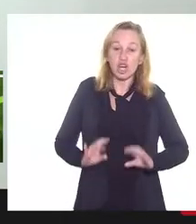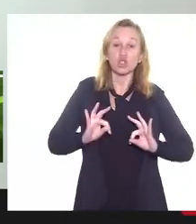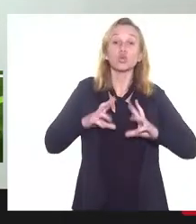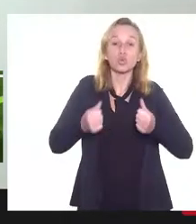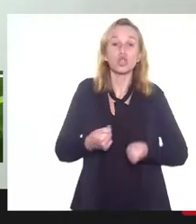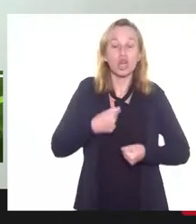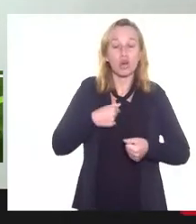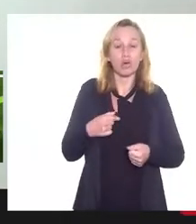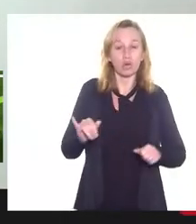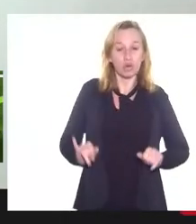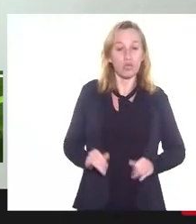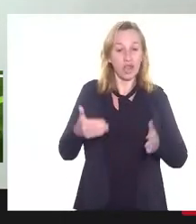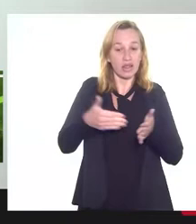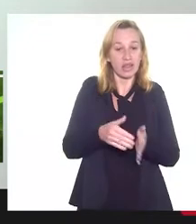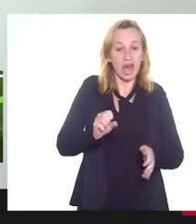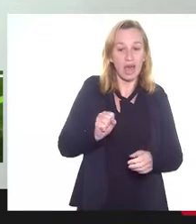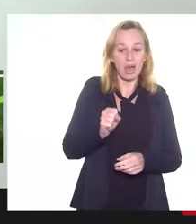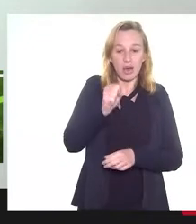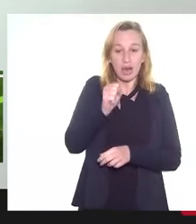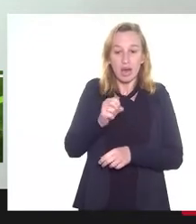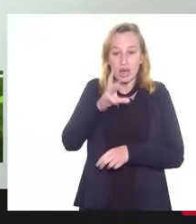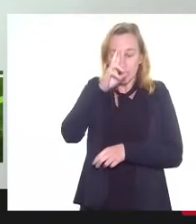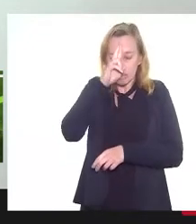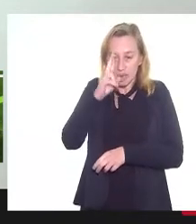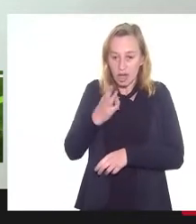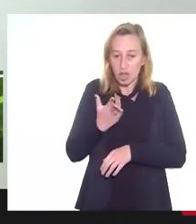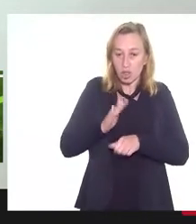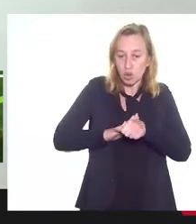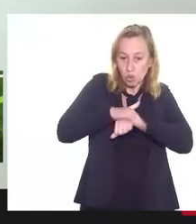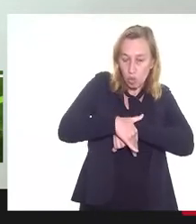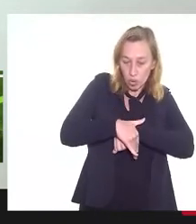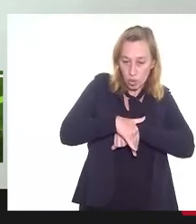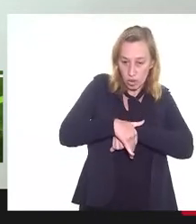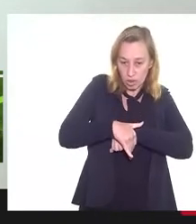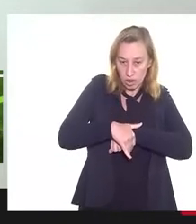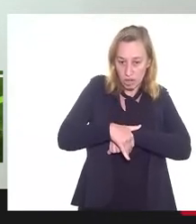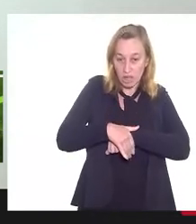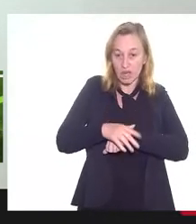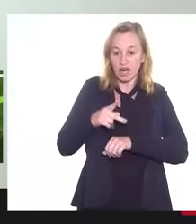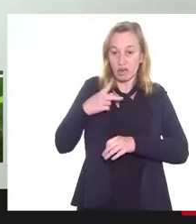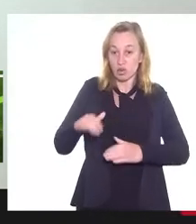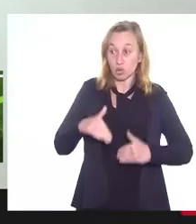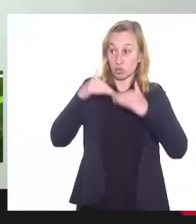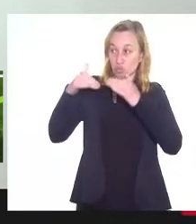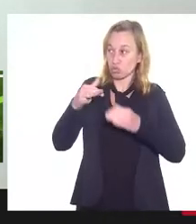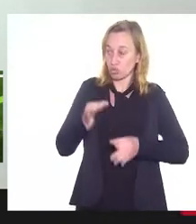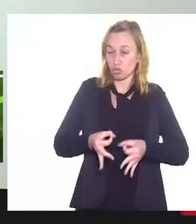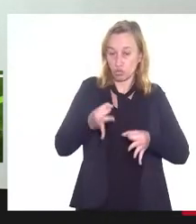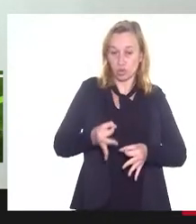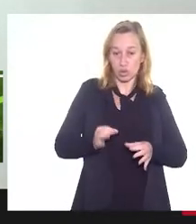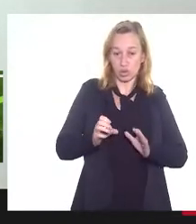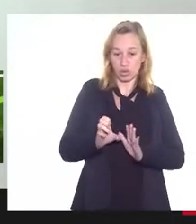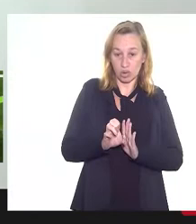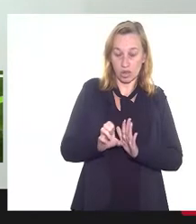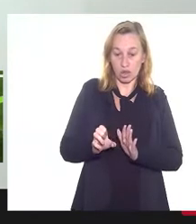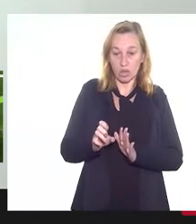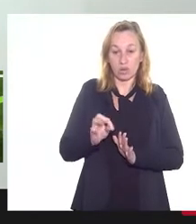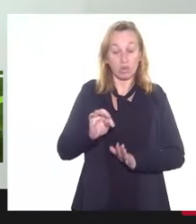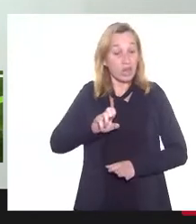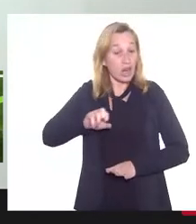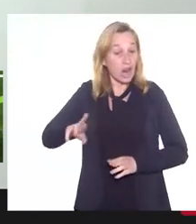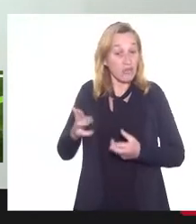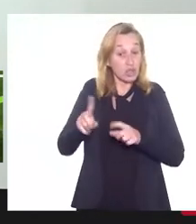até meia-noite com esse indivíduo que se diz suplente de conselheiro tutelar, fez contra mim. Né?